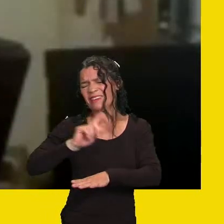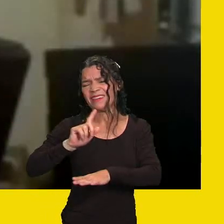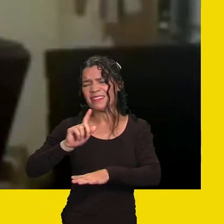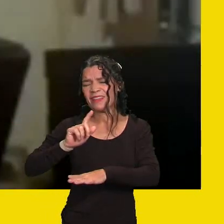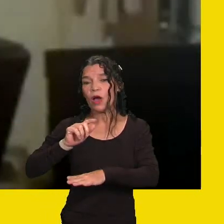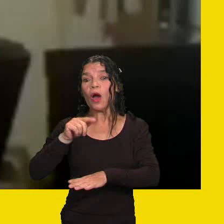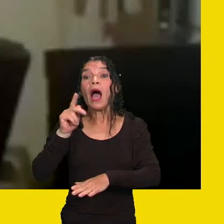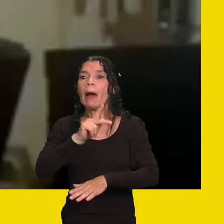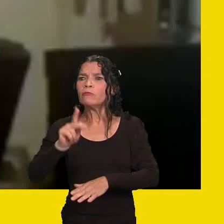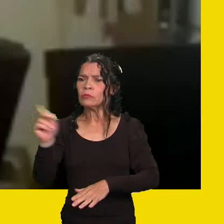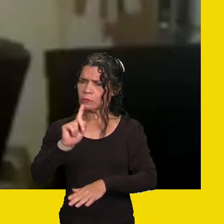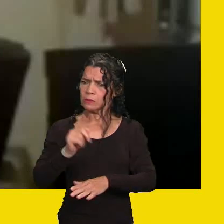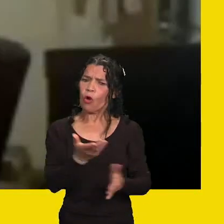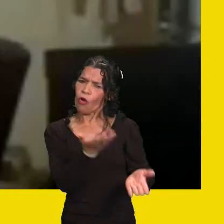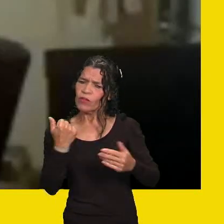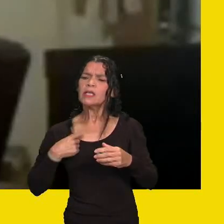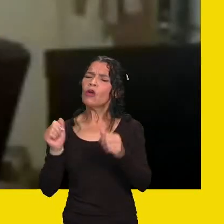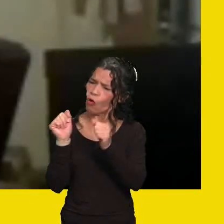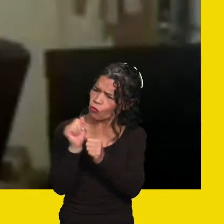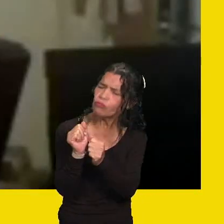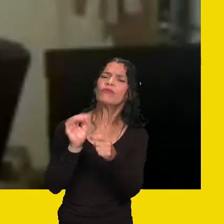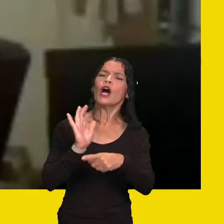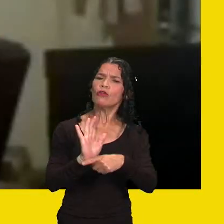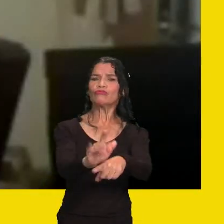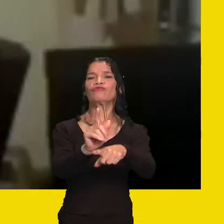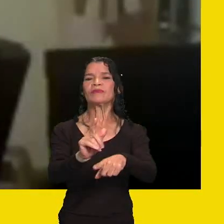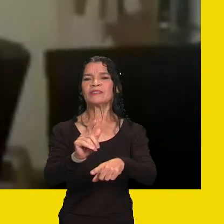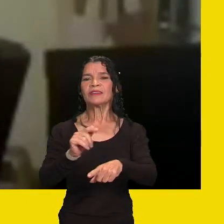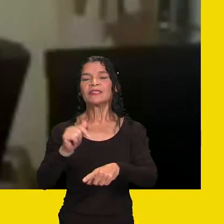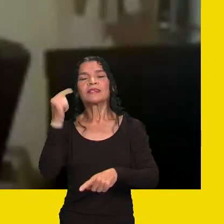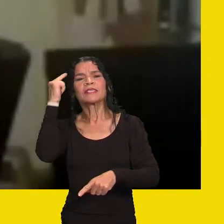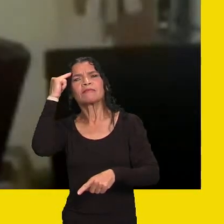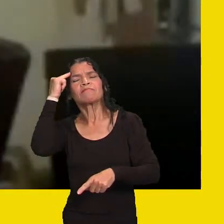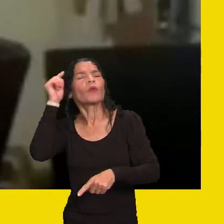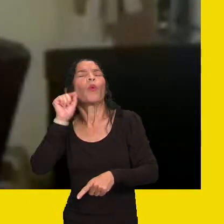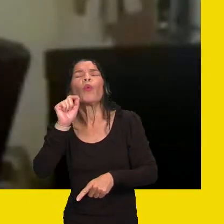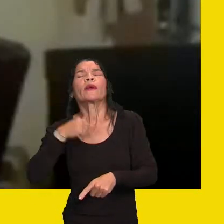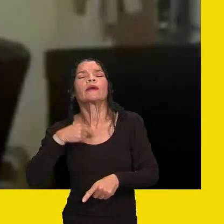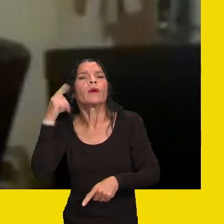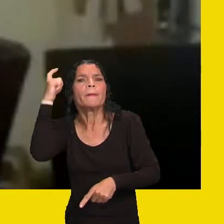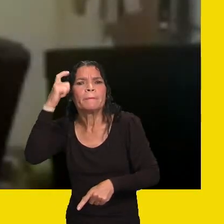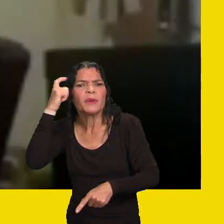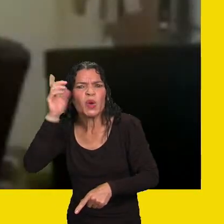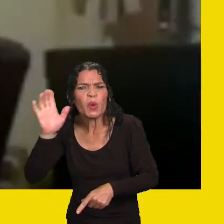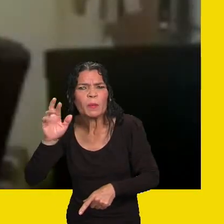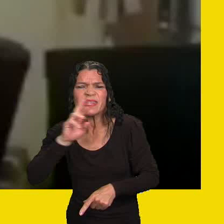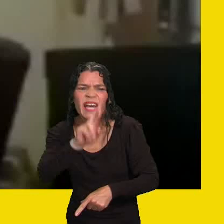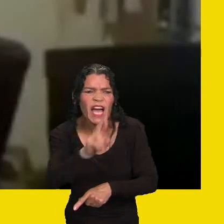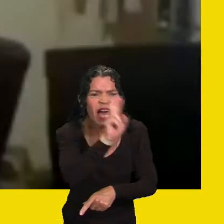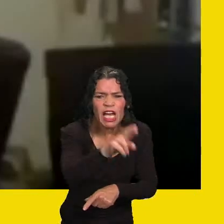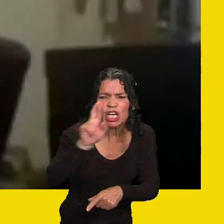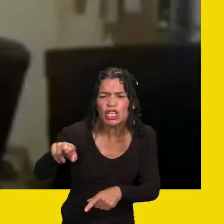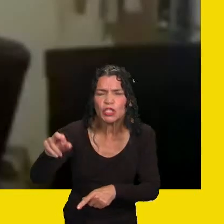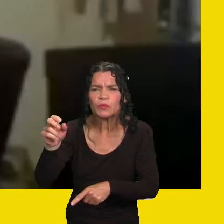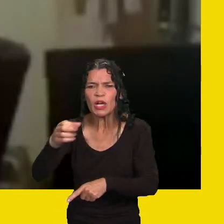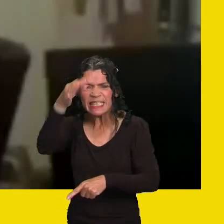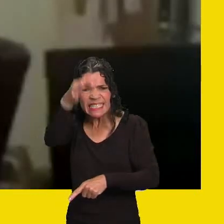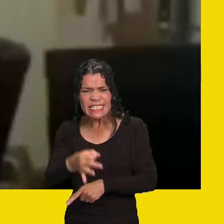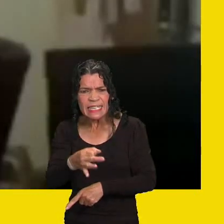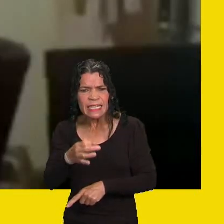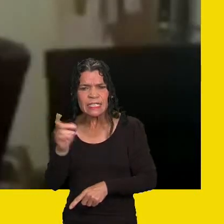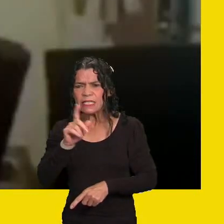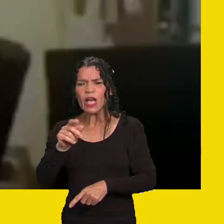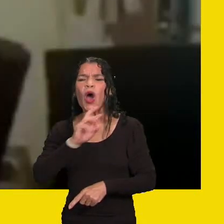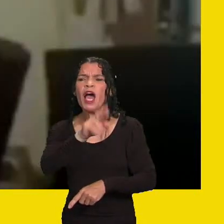pedir alguém que dê a resposta. E o meu intuito, eu não estou ali preocupada com respostas certas ou